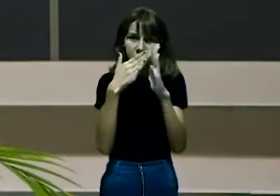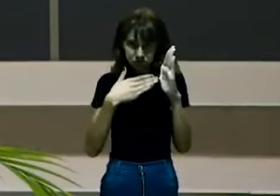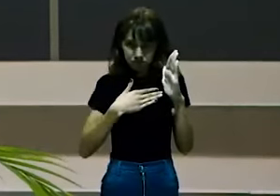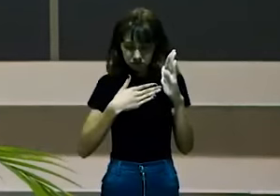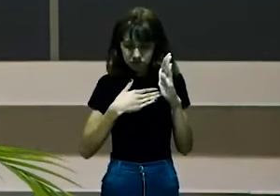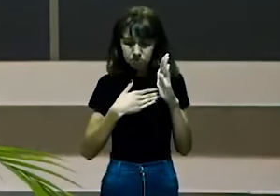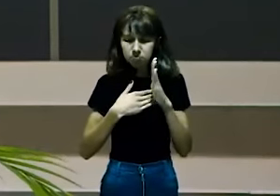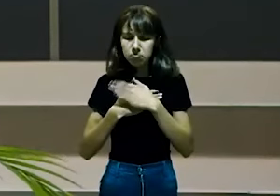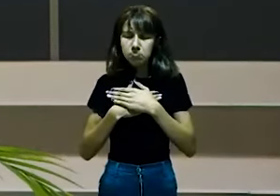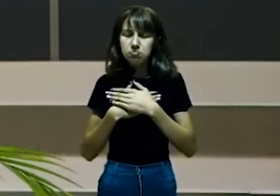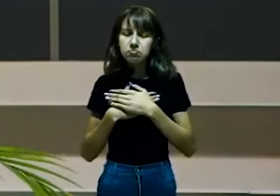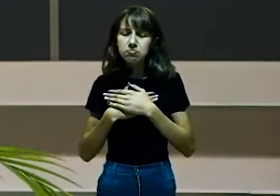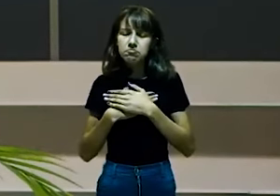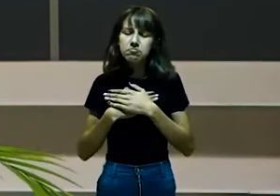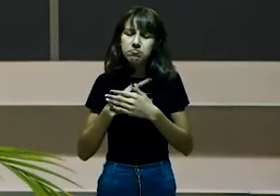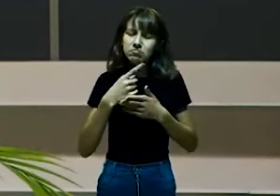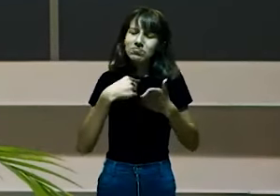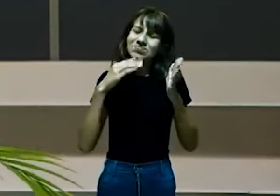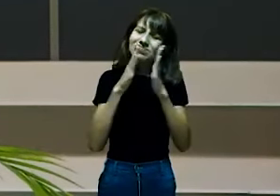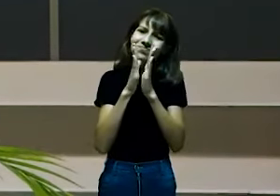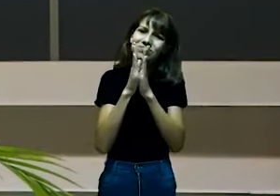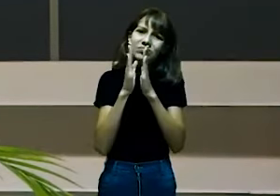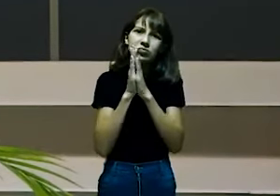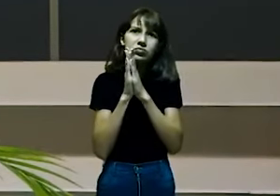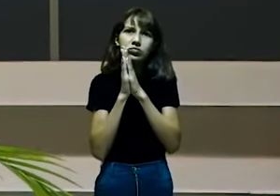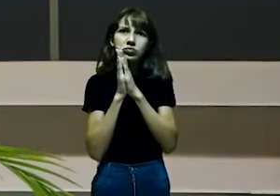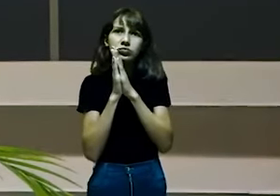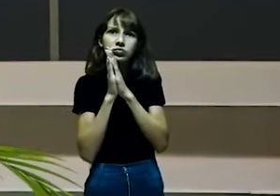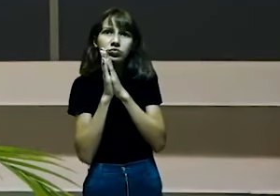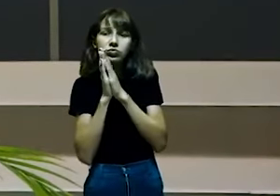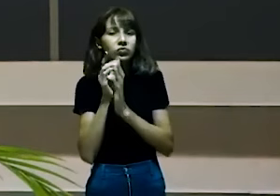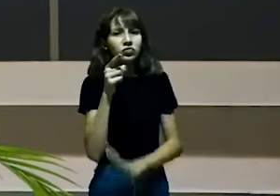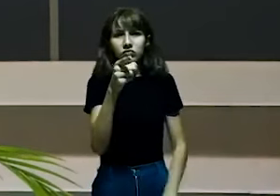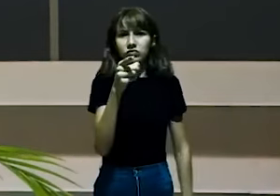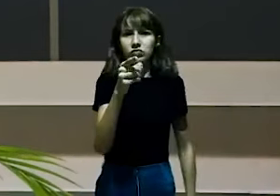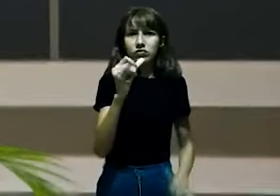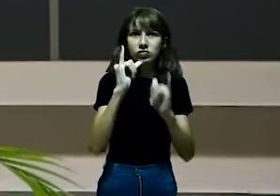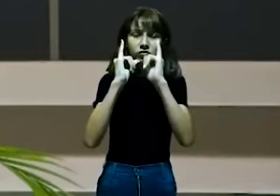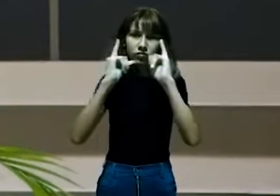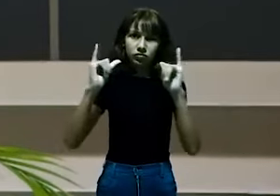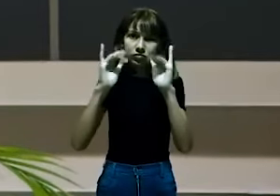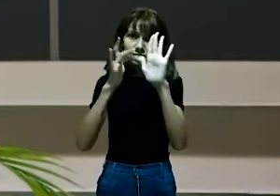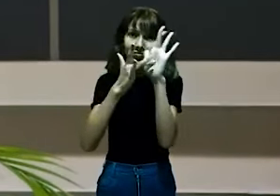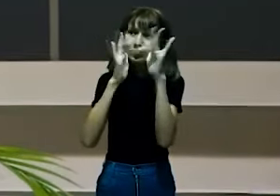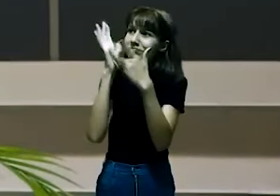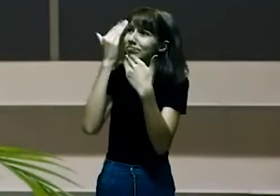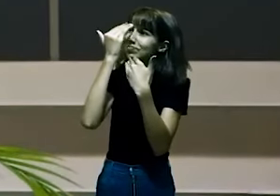senhor e enquanto eu oro a única coisa que você precisa dizer para ele é senhor eu te